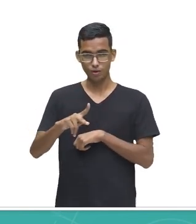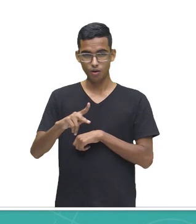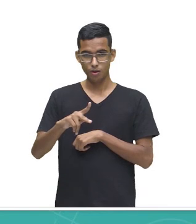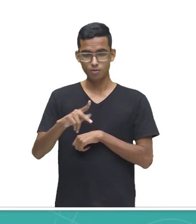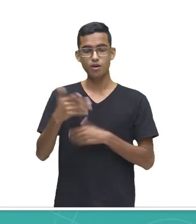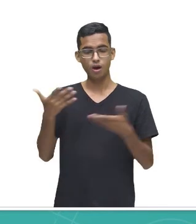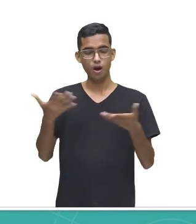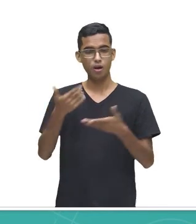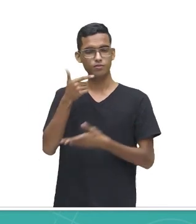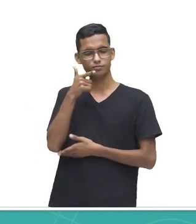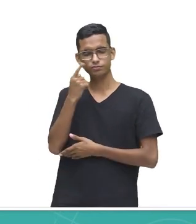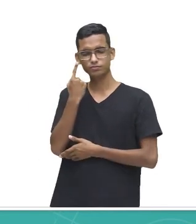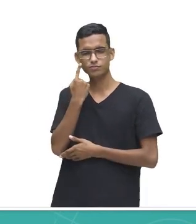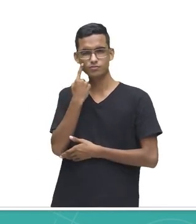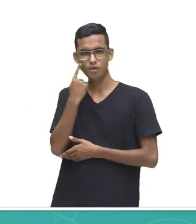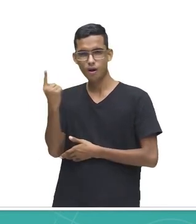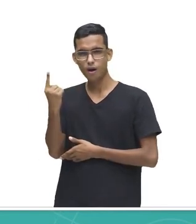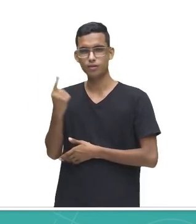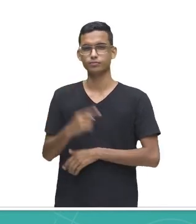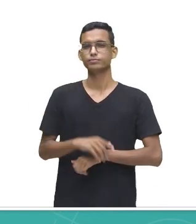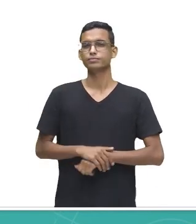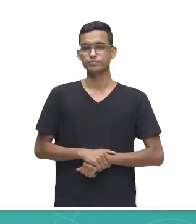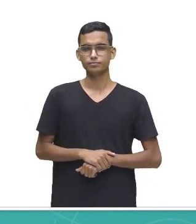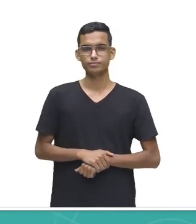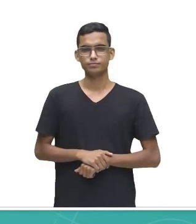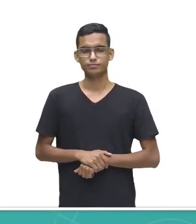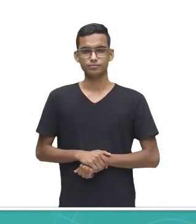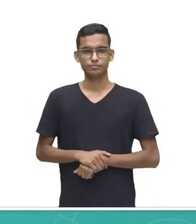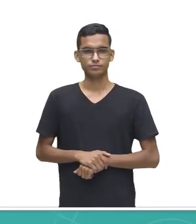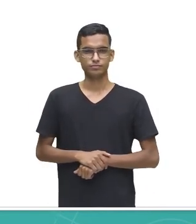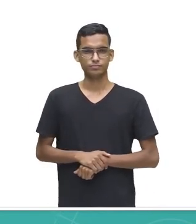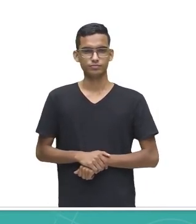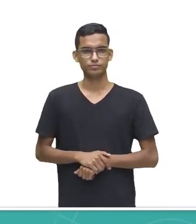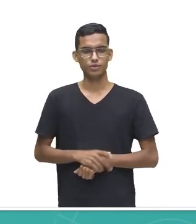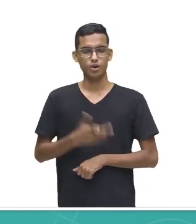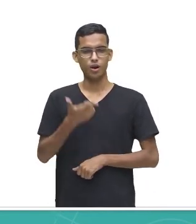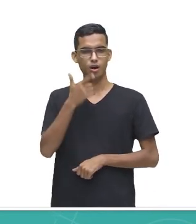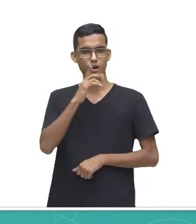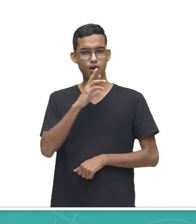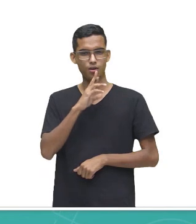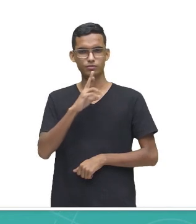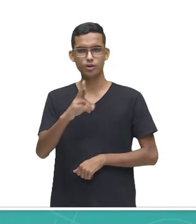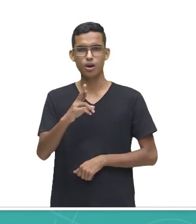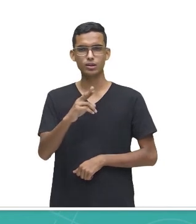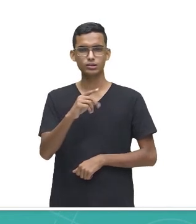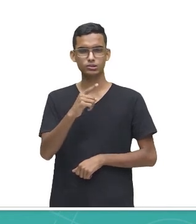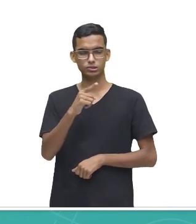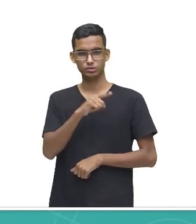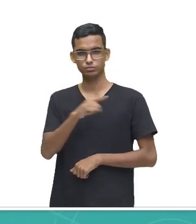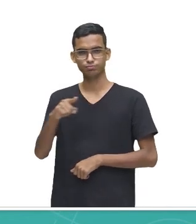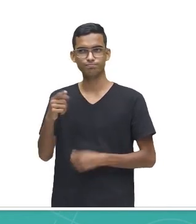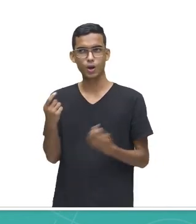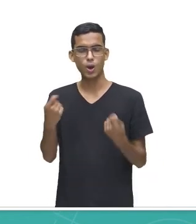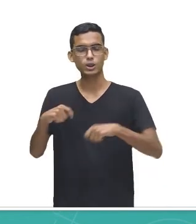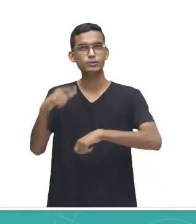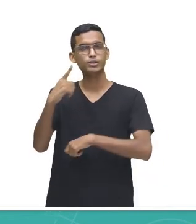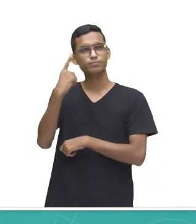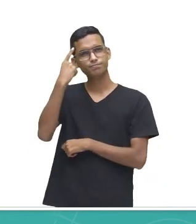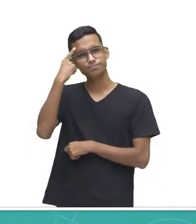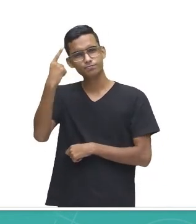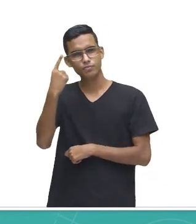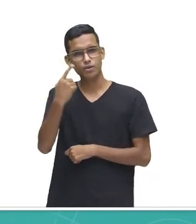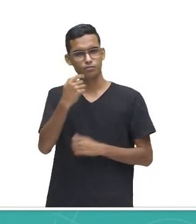Vamos lá ver as respostas possíveis que vocês poderiam ter dado. Vamos